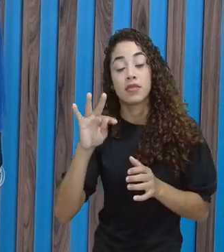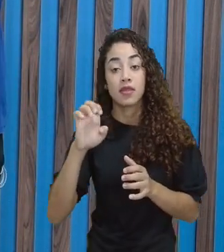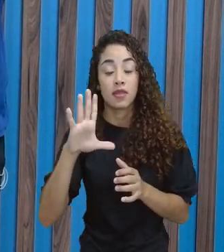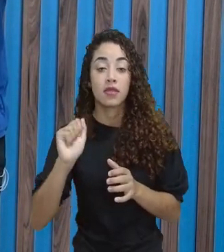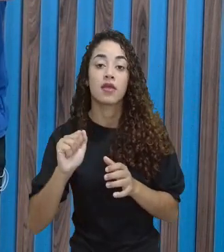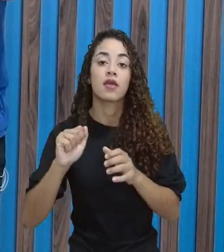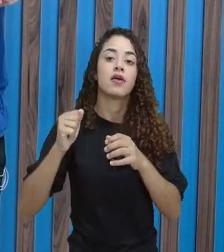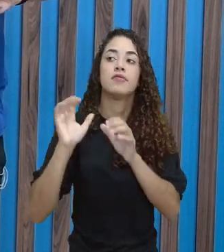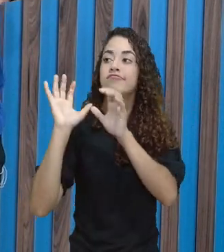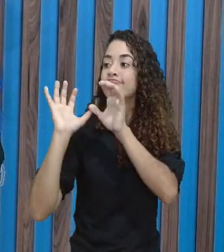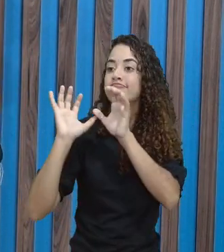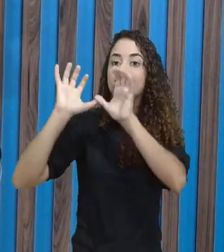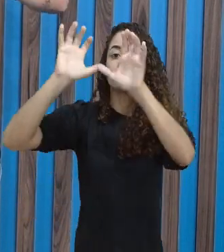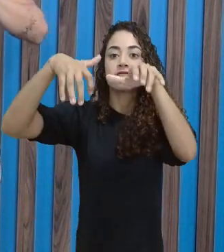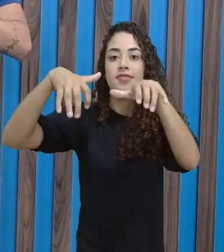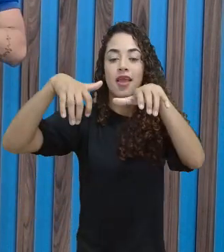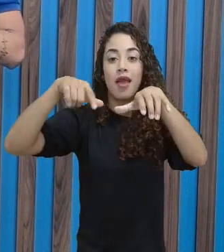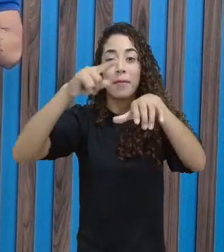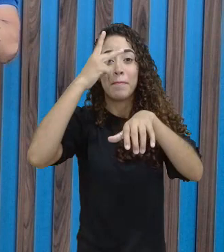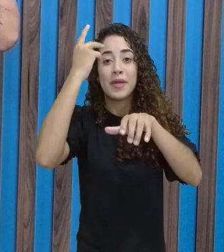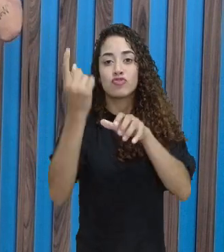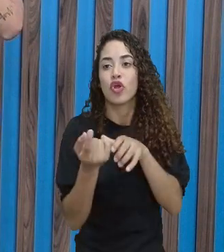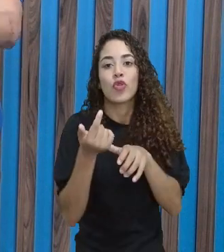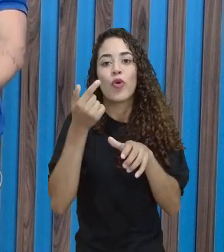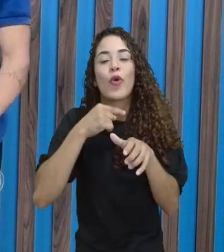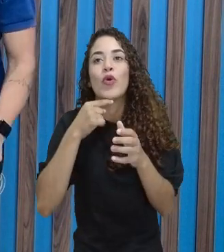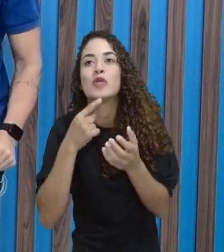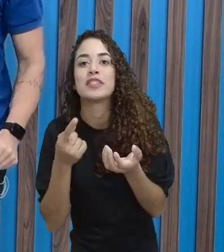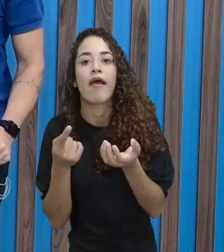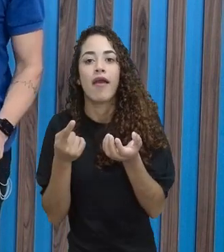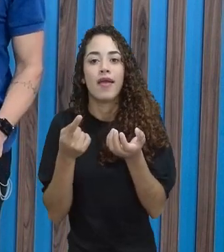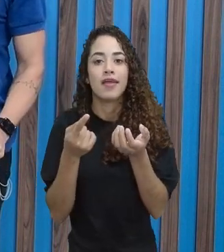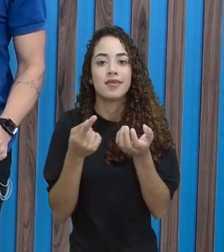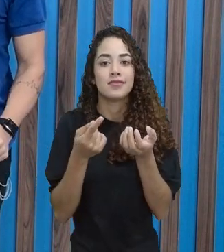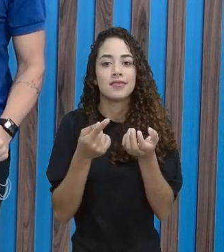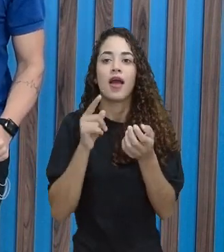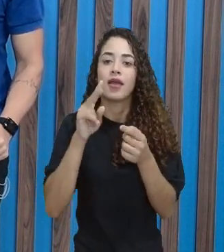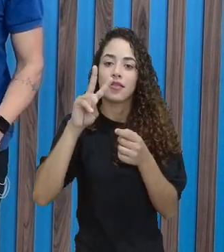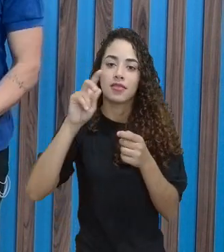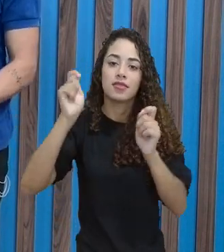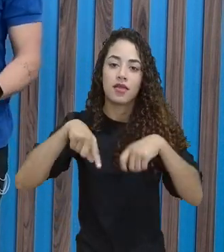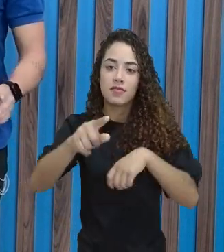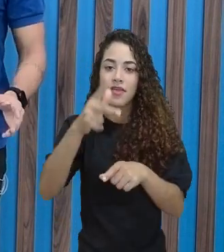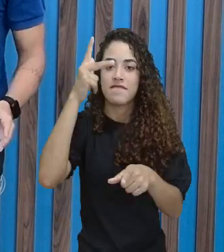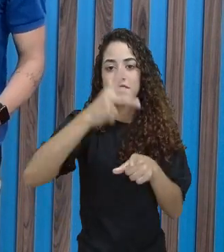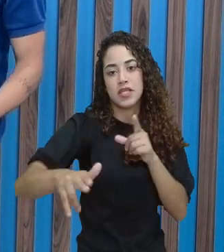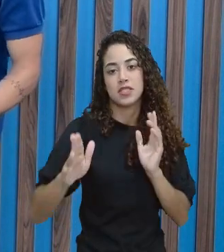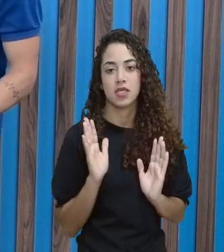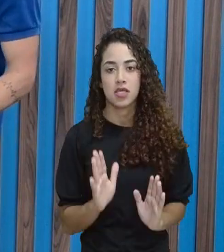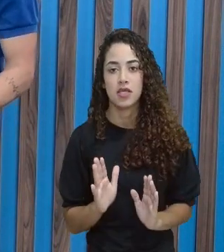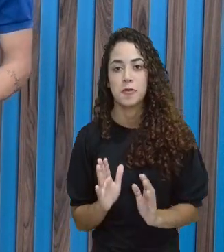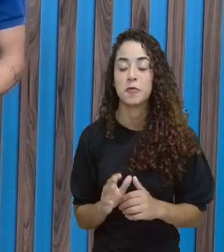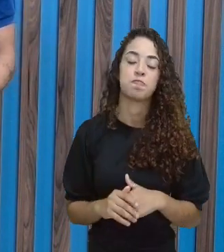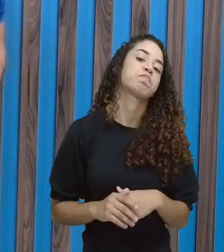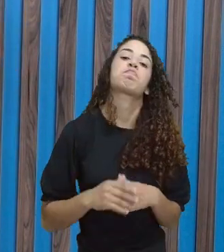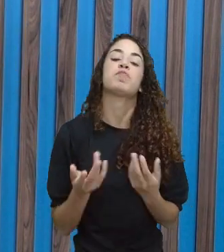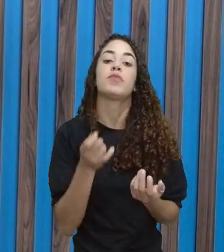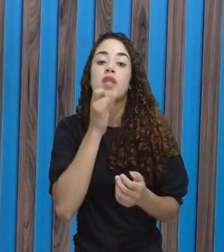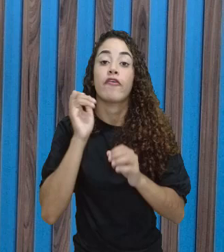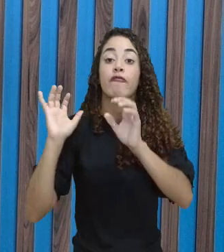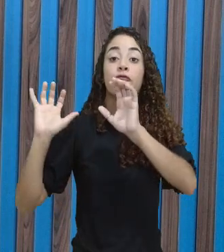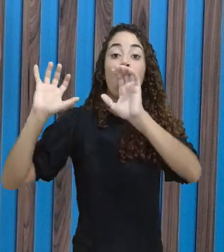que o seu adversário ele não consiga recuperar e você consiga ir lá e marcar seu ponto, né? Então, vejam, no